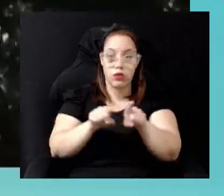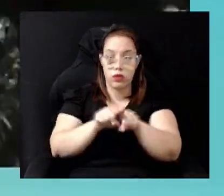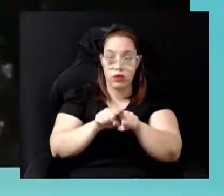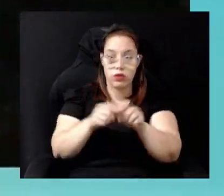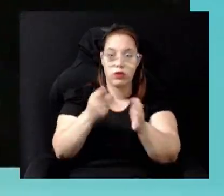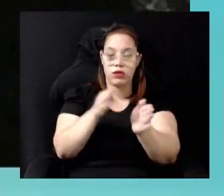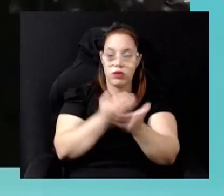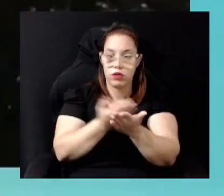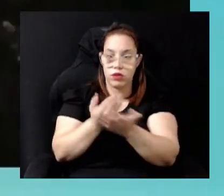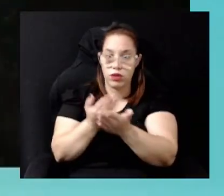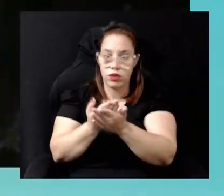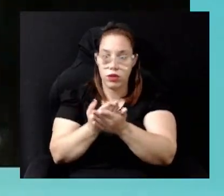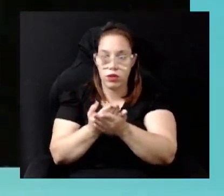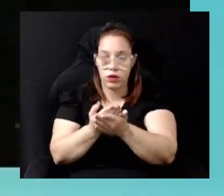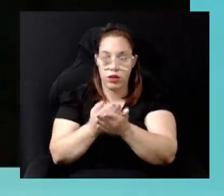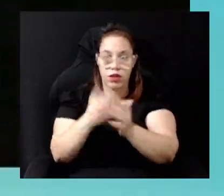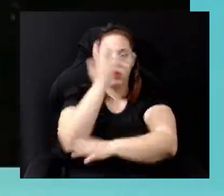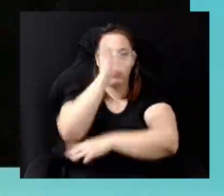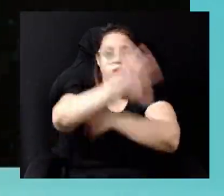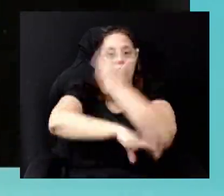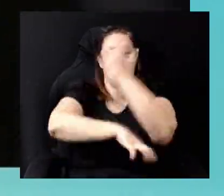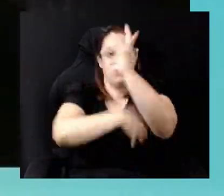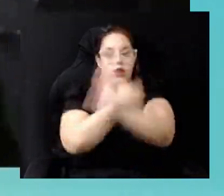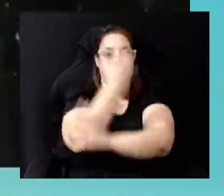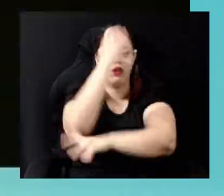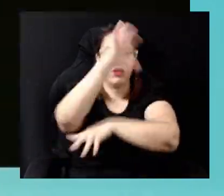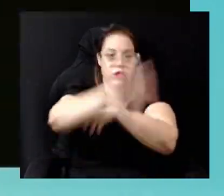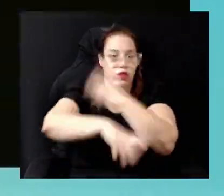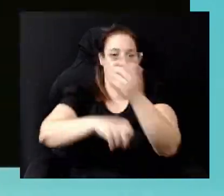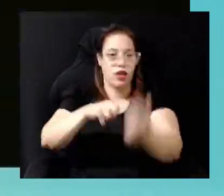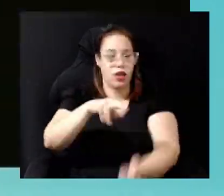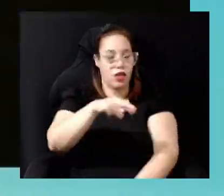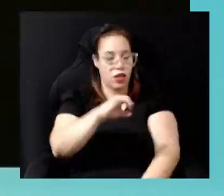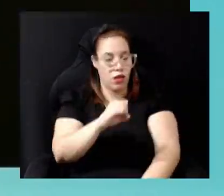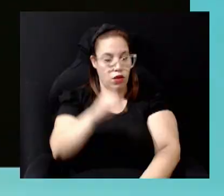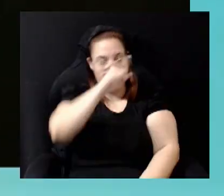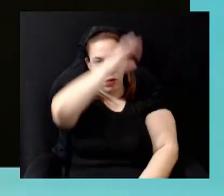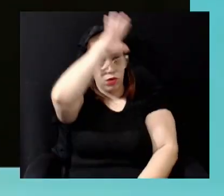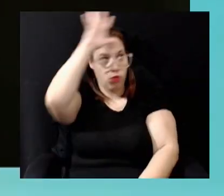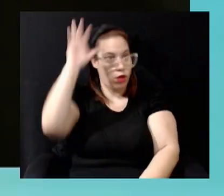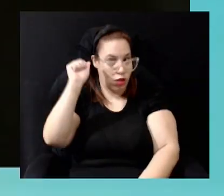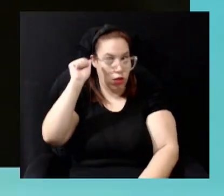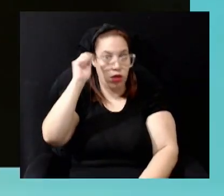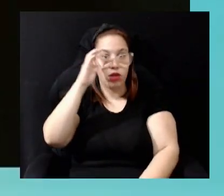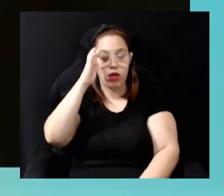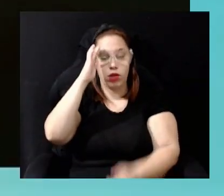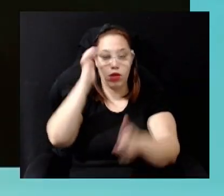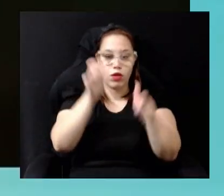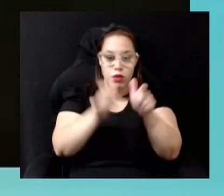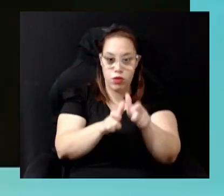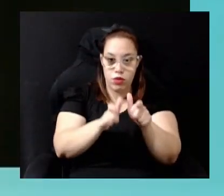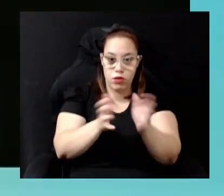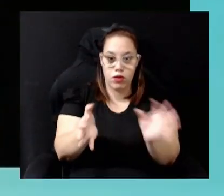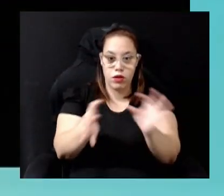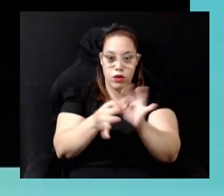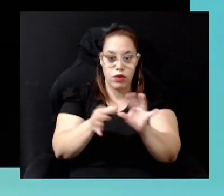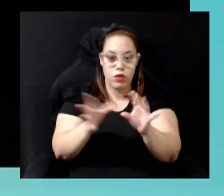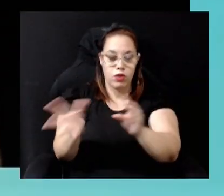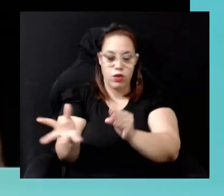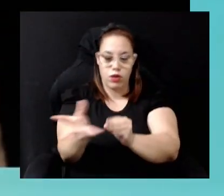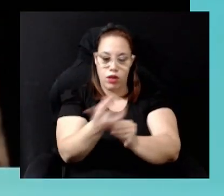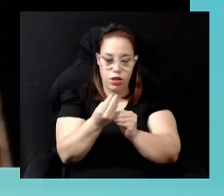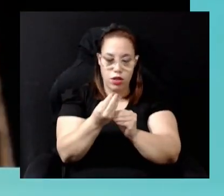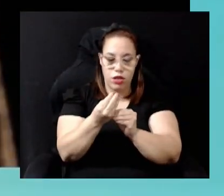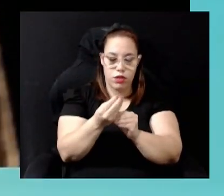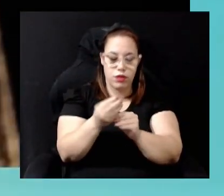conservação ambiental de espécies do Cerrado e da Mata Atlântica. O local, que reúne arte contemporânea e natureza,